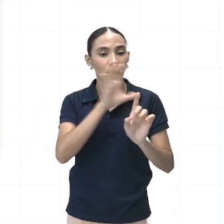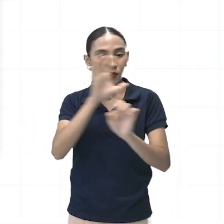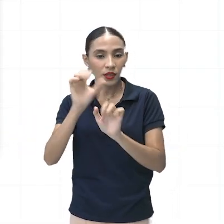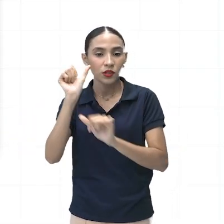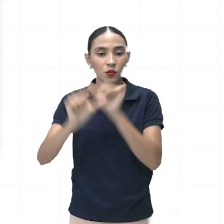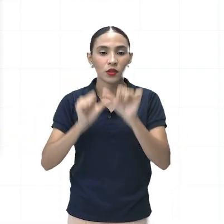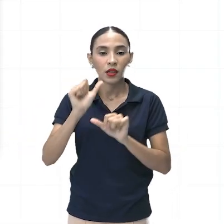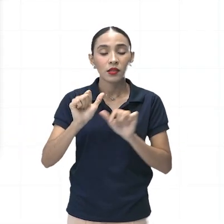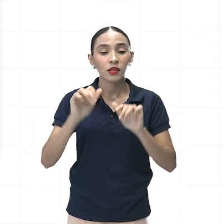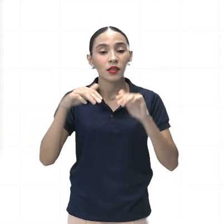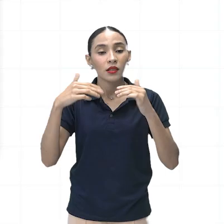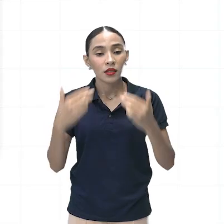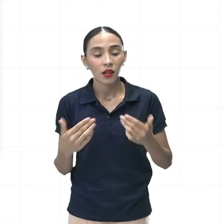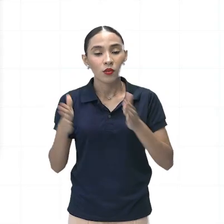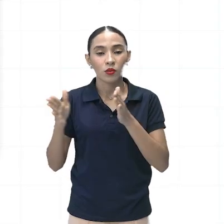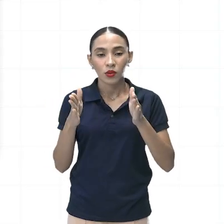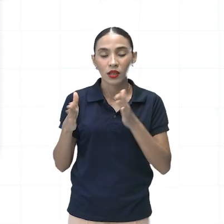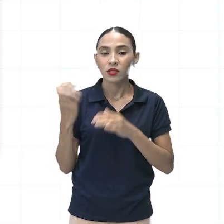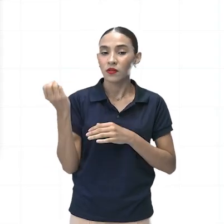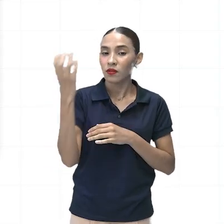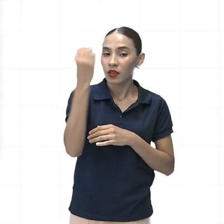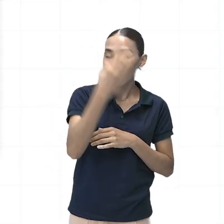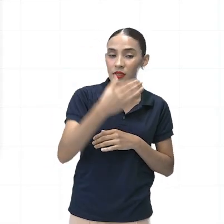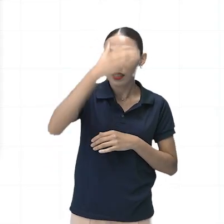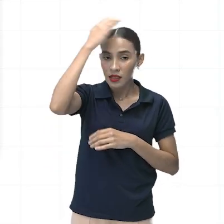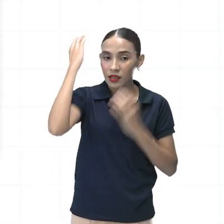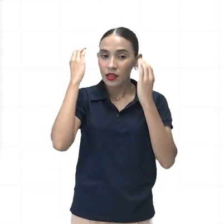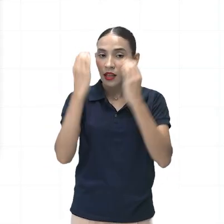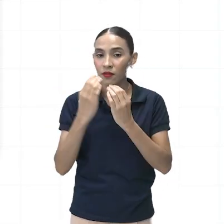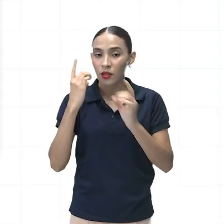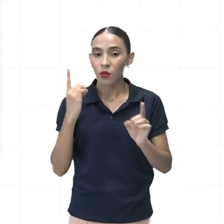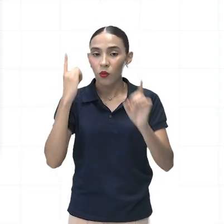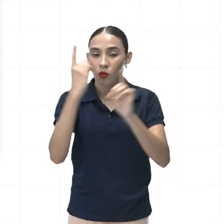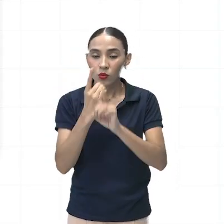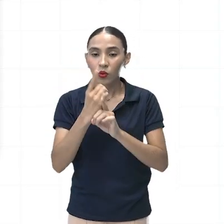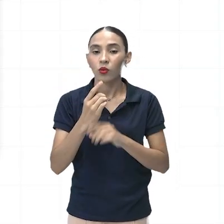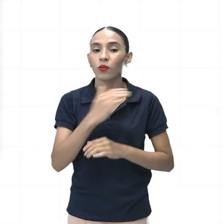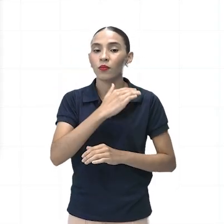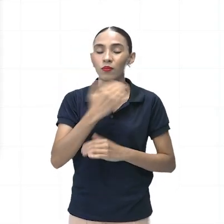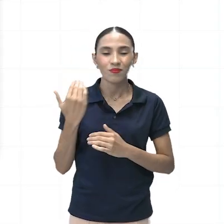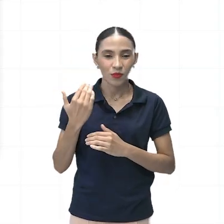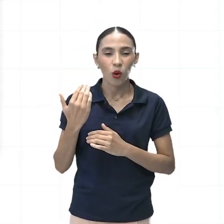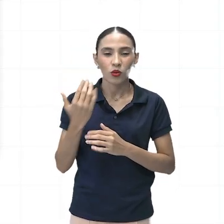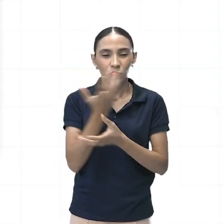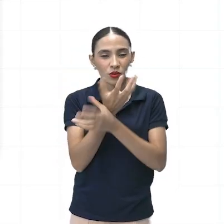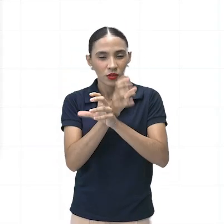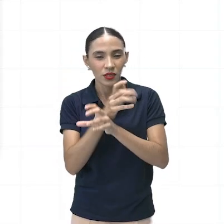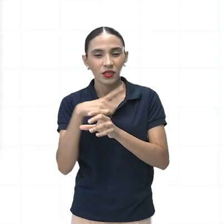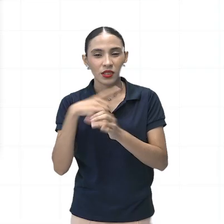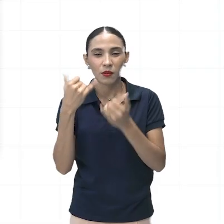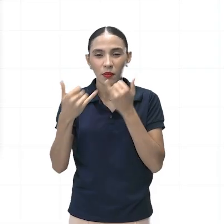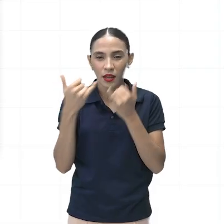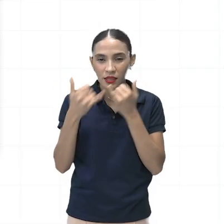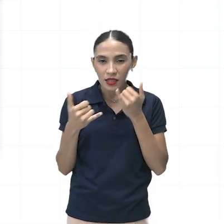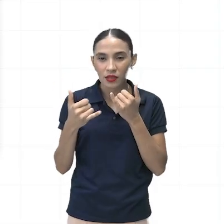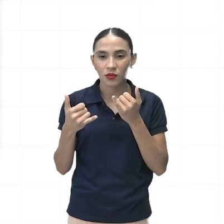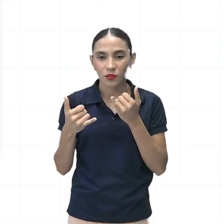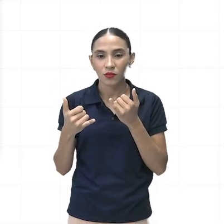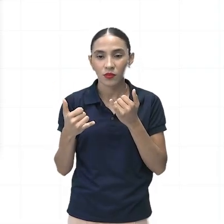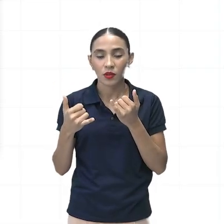modificações. Portanto, durante a sua viagem, Darwin encontrou fósseis de criaturas extintas que tinham semelhanças com